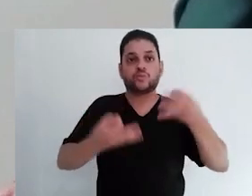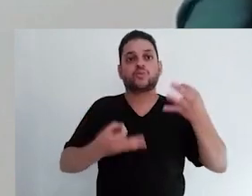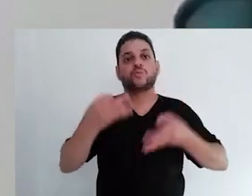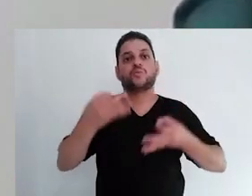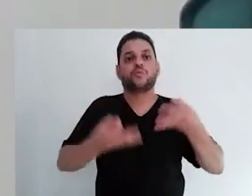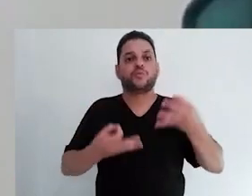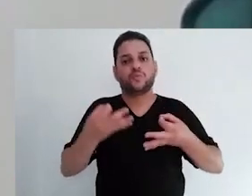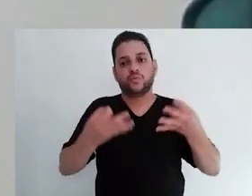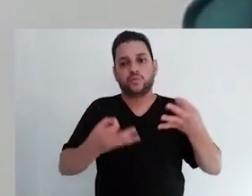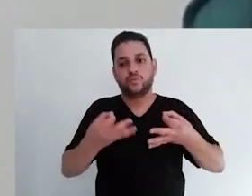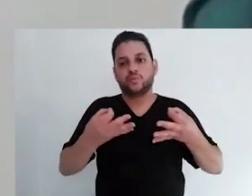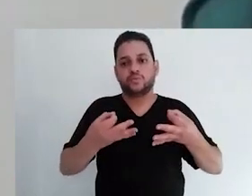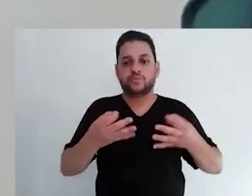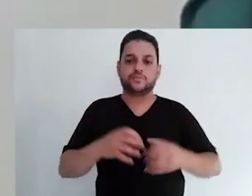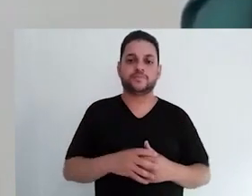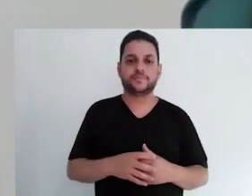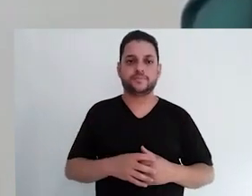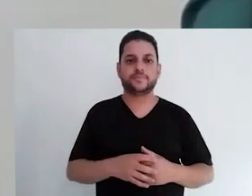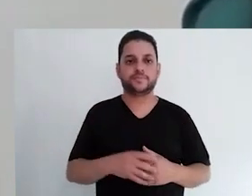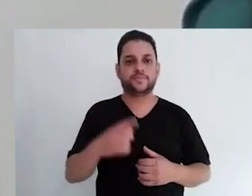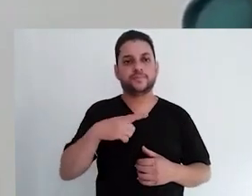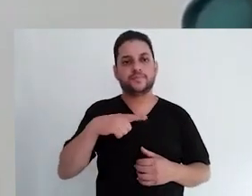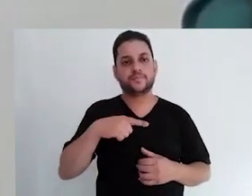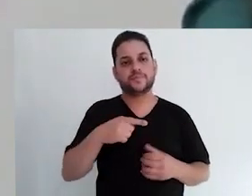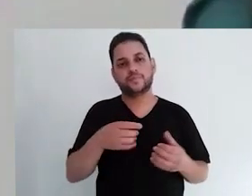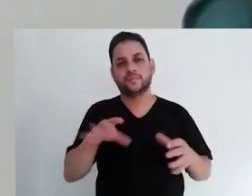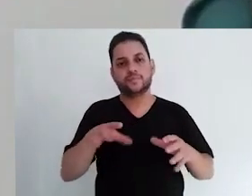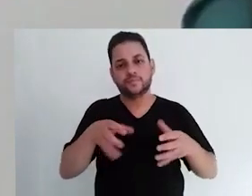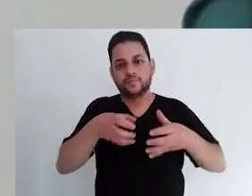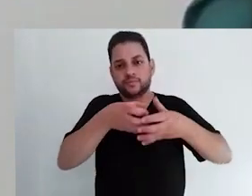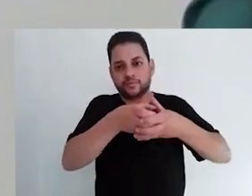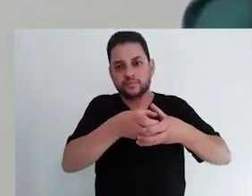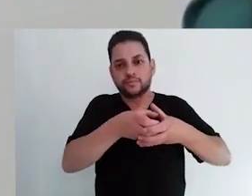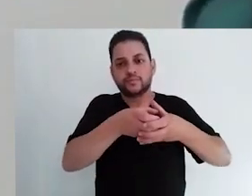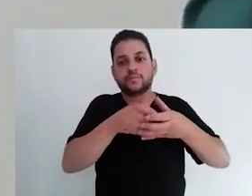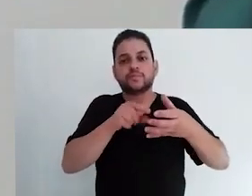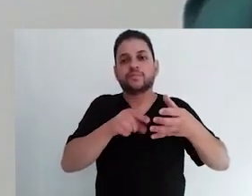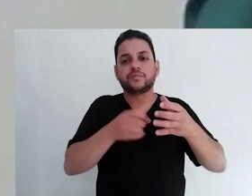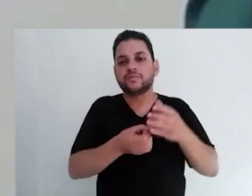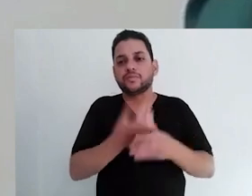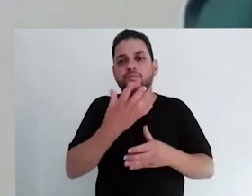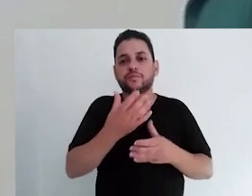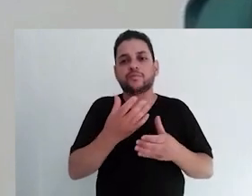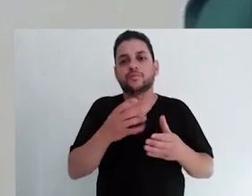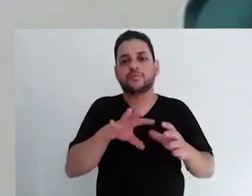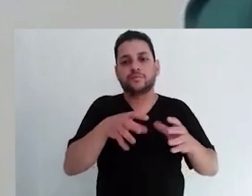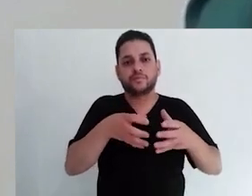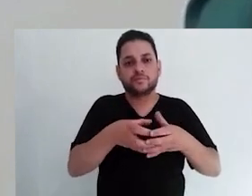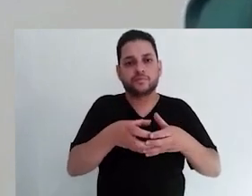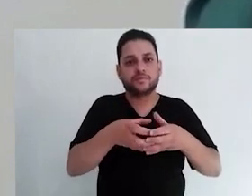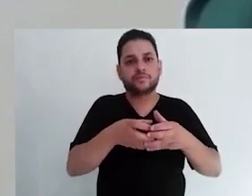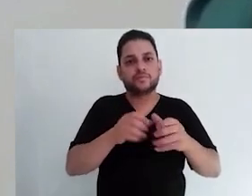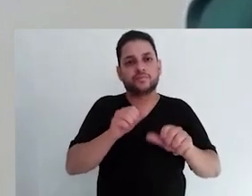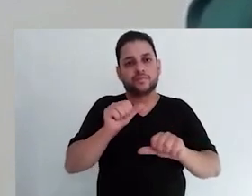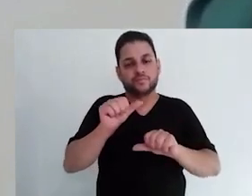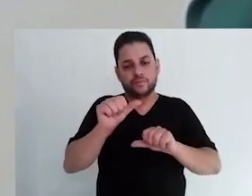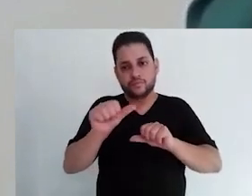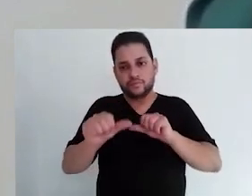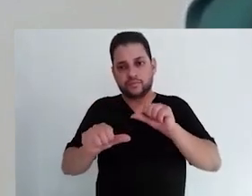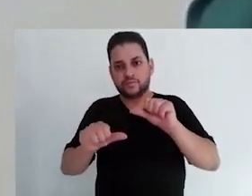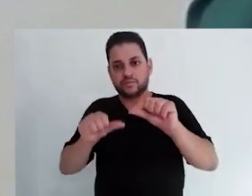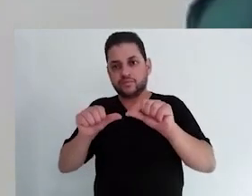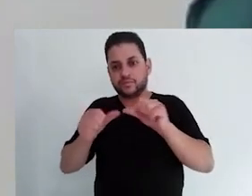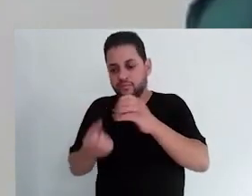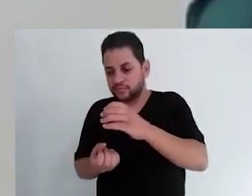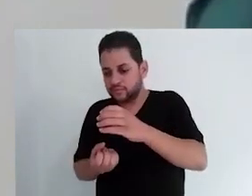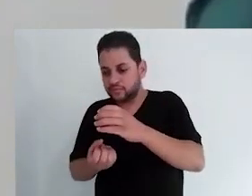núcleos surgiram, o primeiro núcleo, da conversão de uma turma recursal que não foi implantada, em vez de implantar mais uma turma